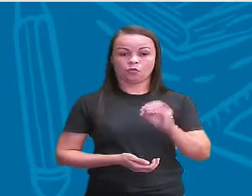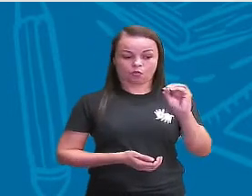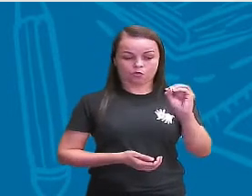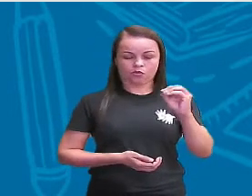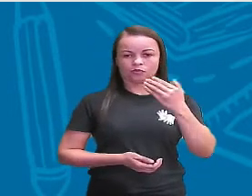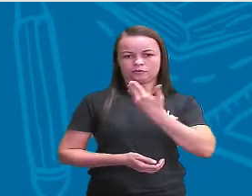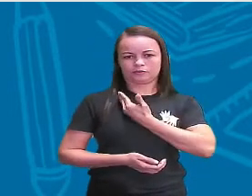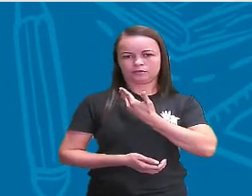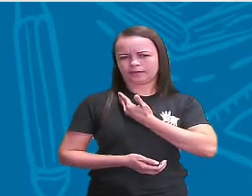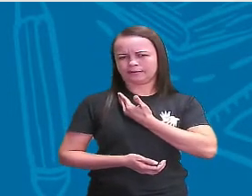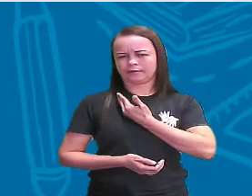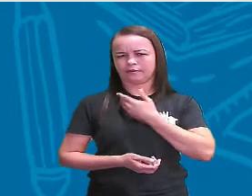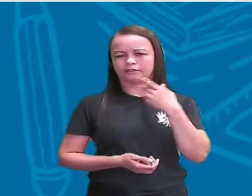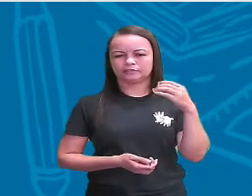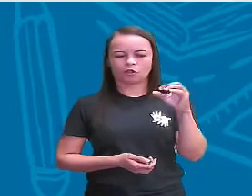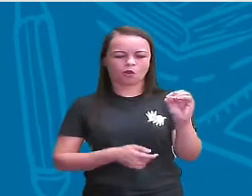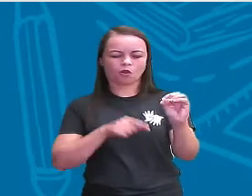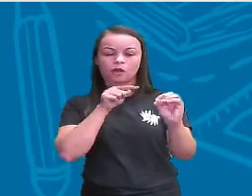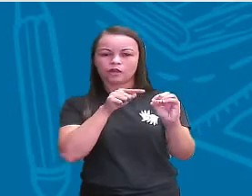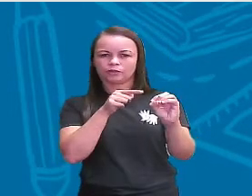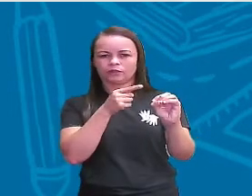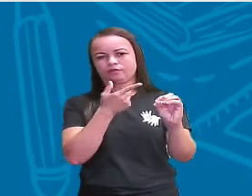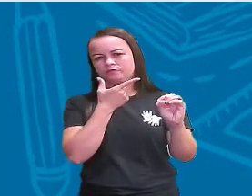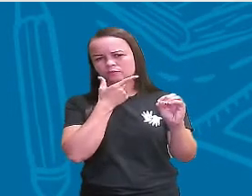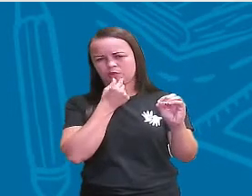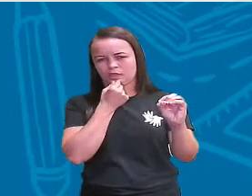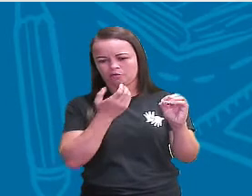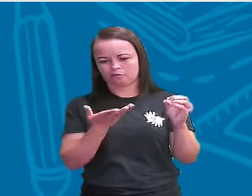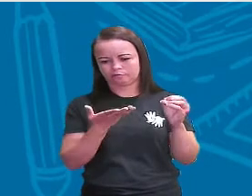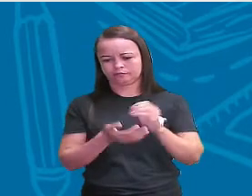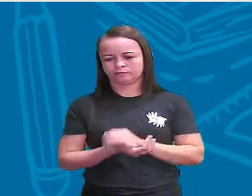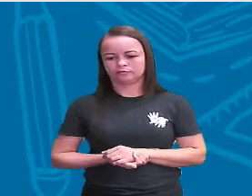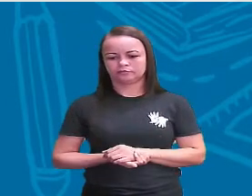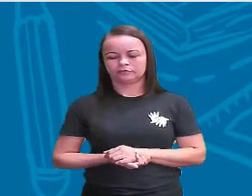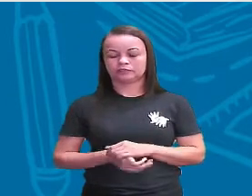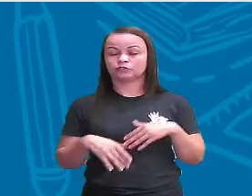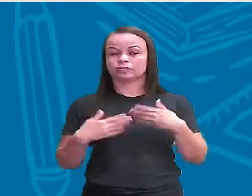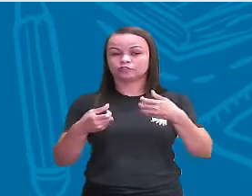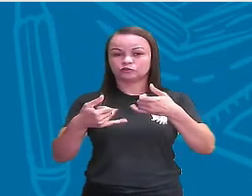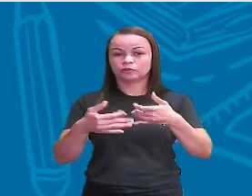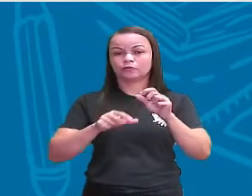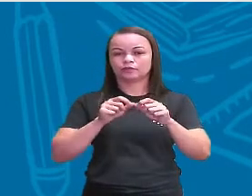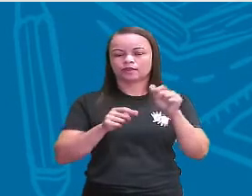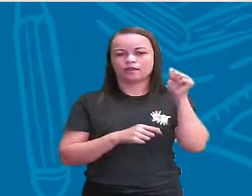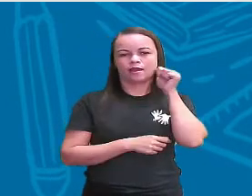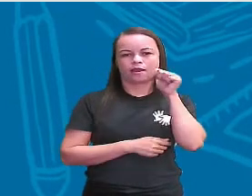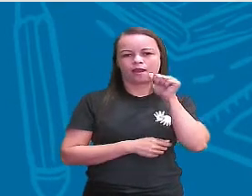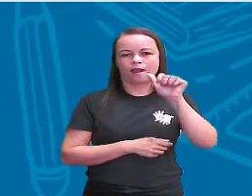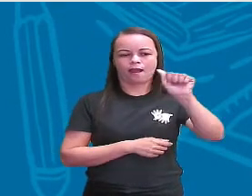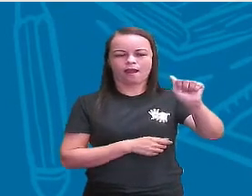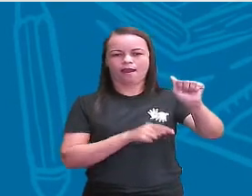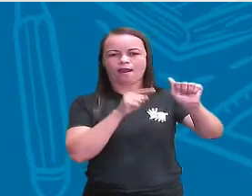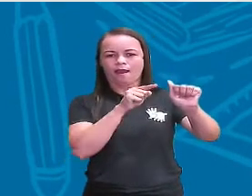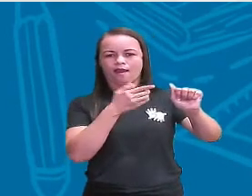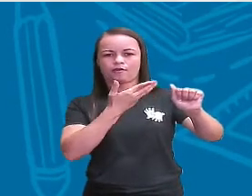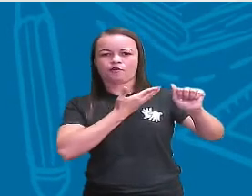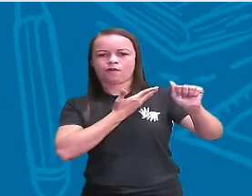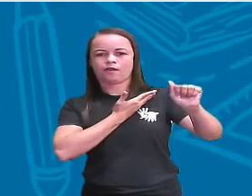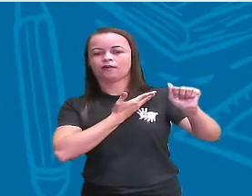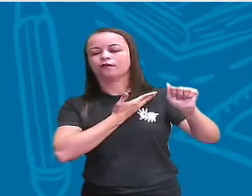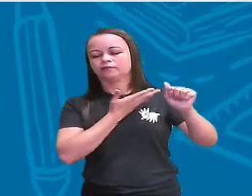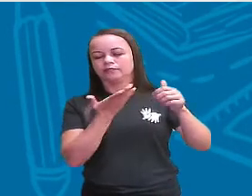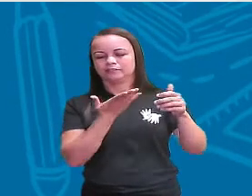o colega, esse O tá dizendo que é um menino. Quando a gente diz a colega, já vai